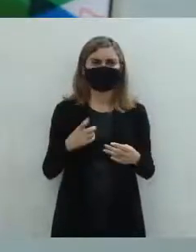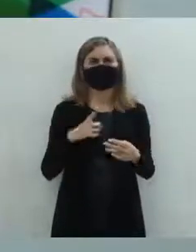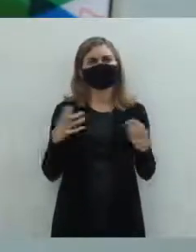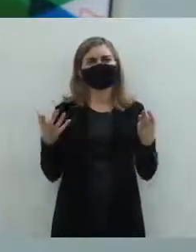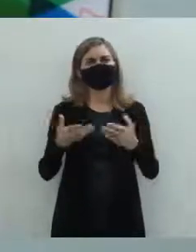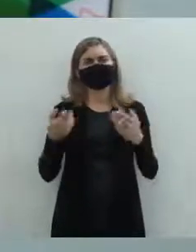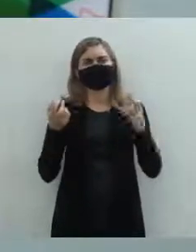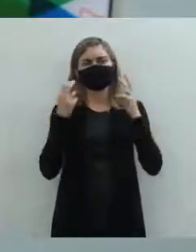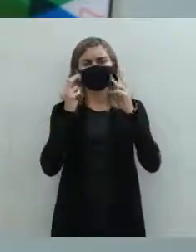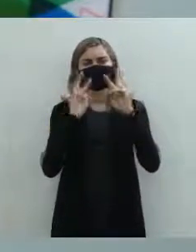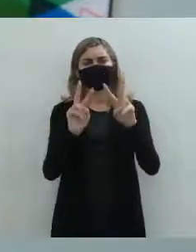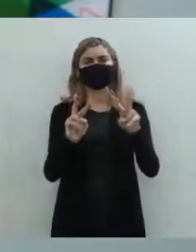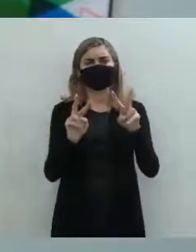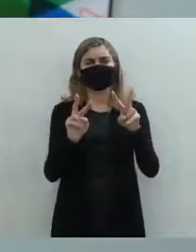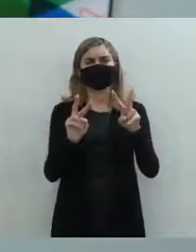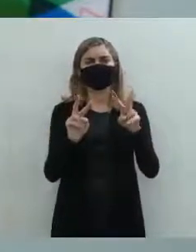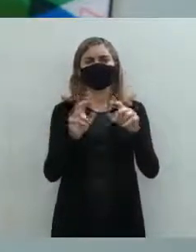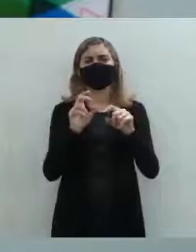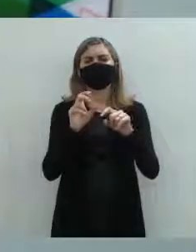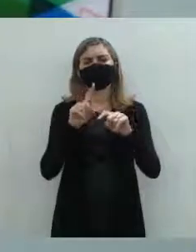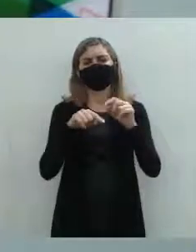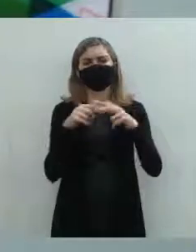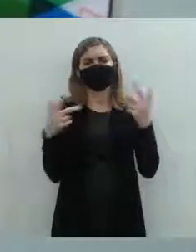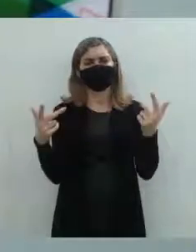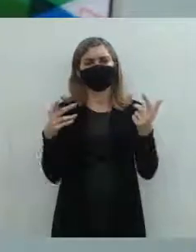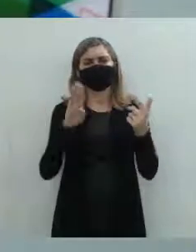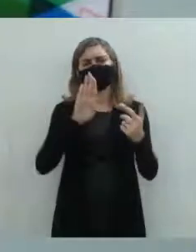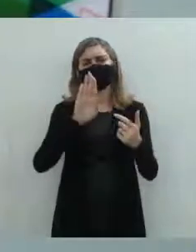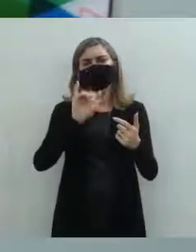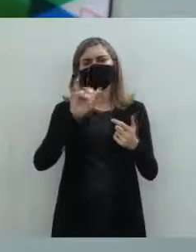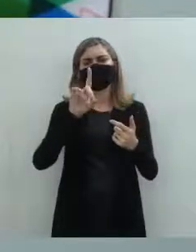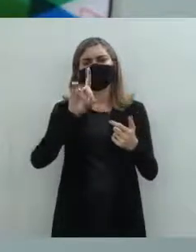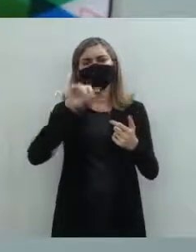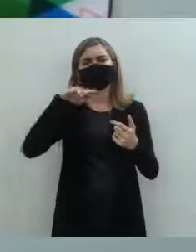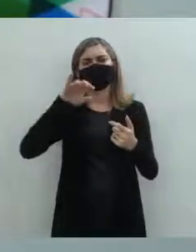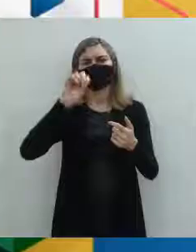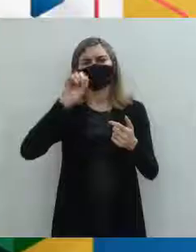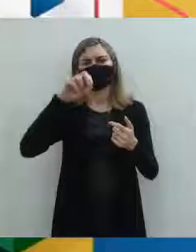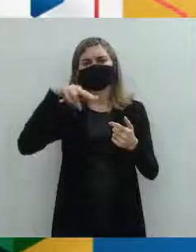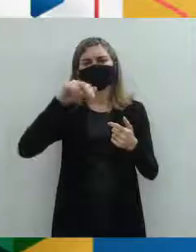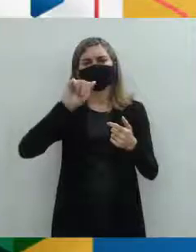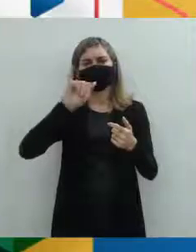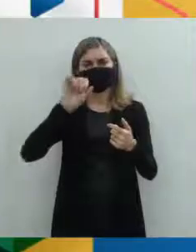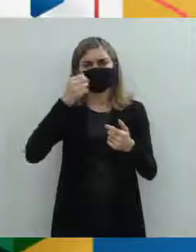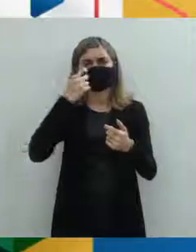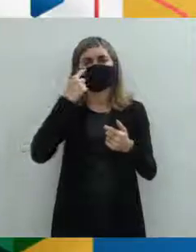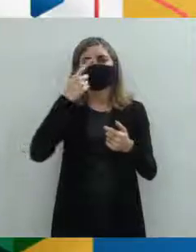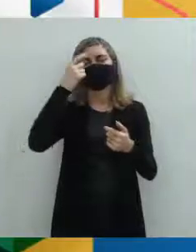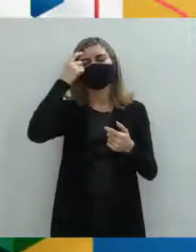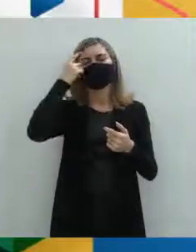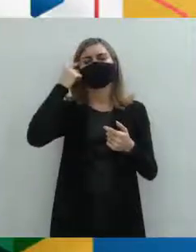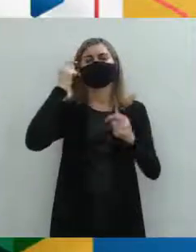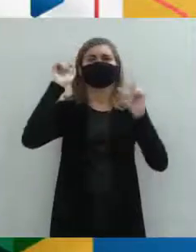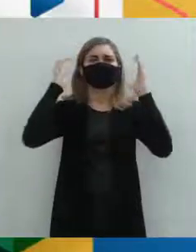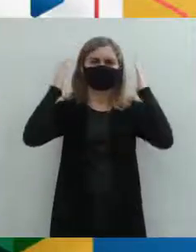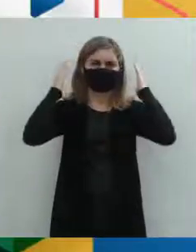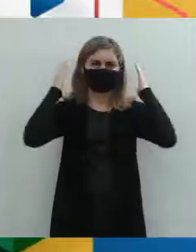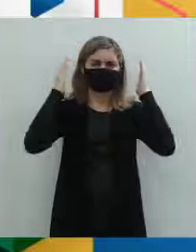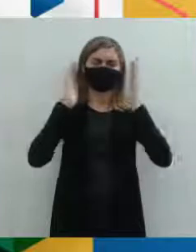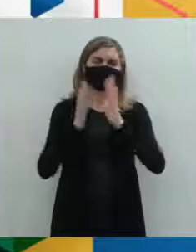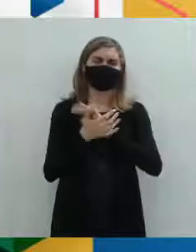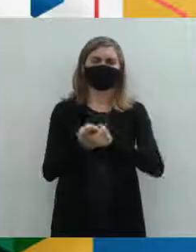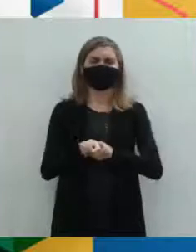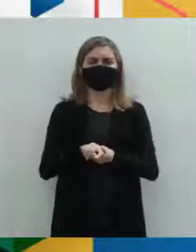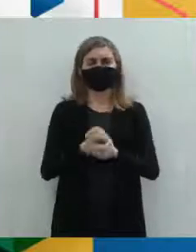agora ver os objetos bidimensionais. Olhando na tela. Vamos lá. Objetos